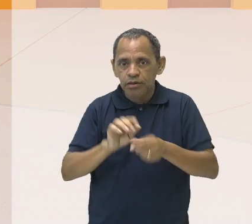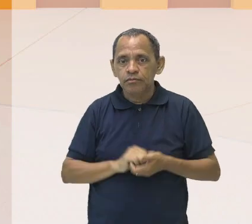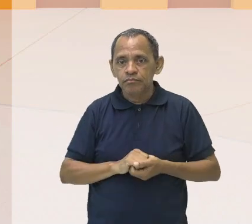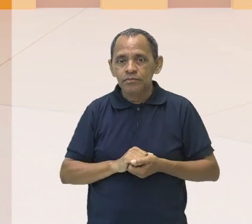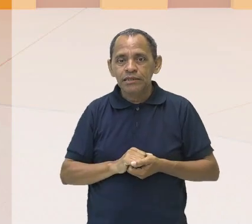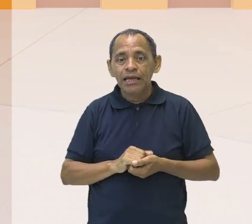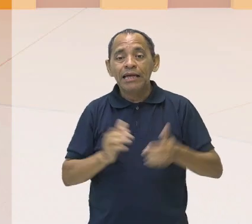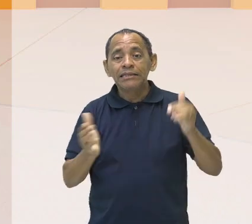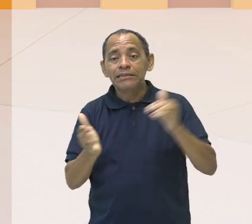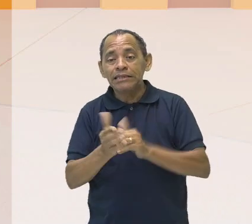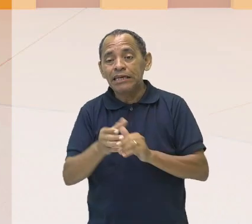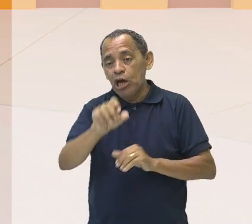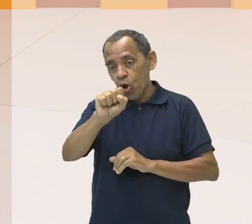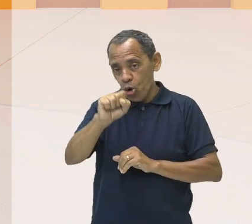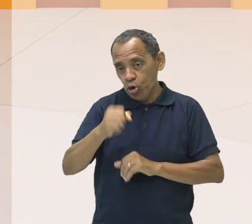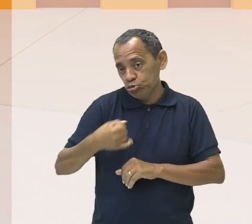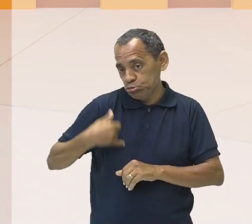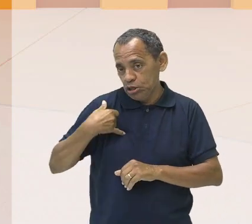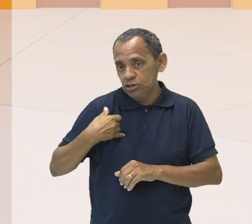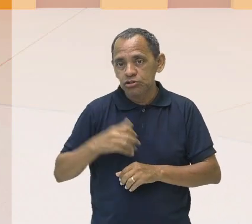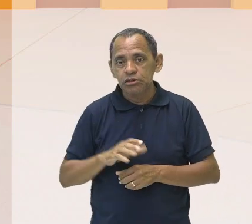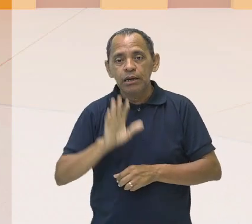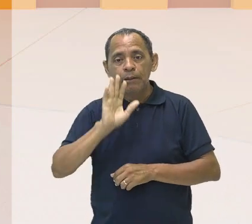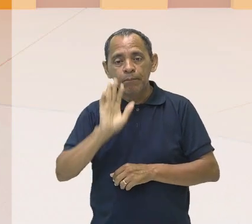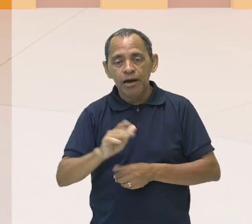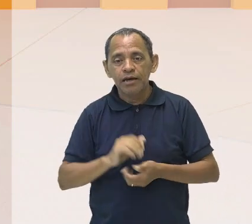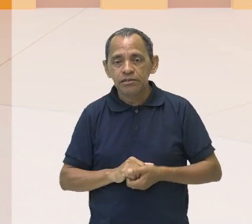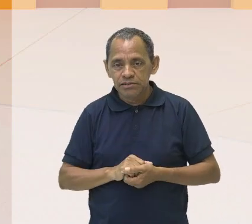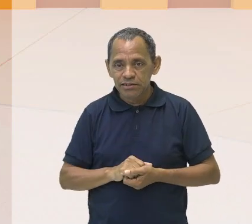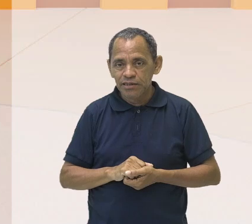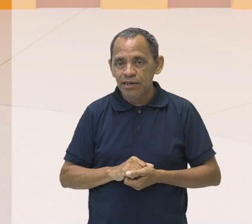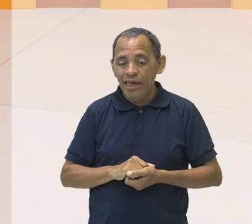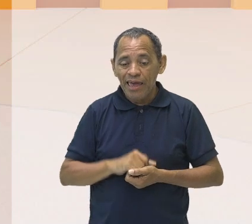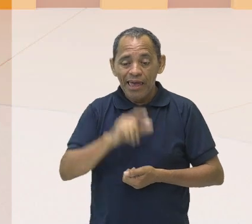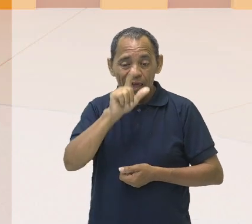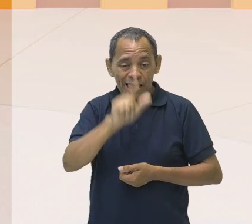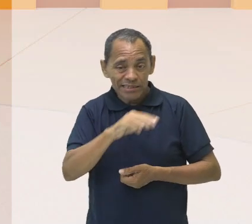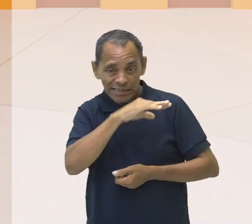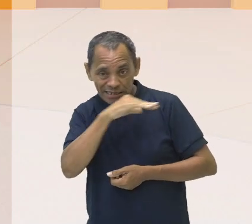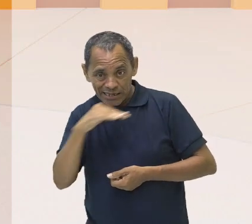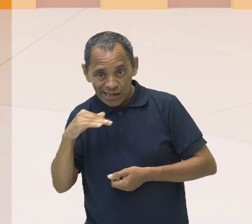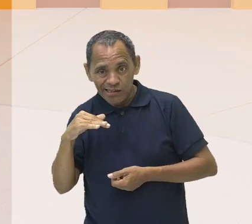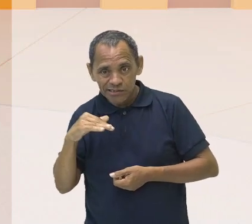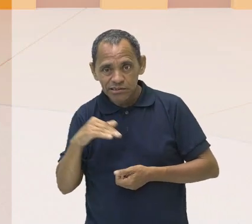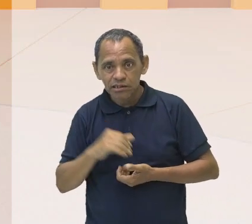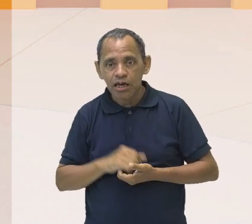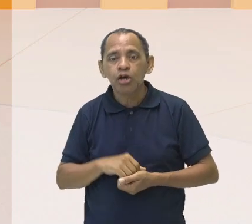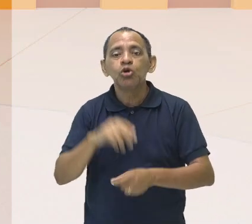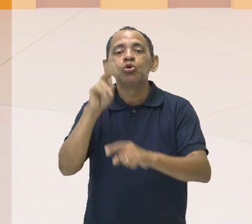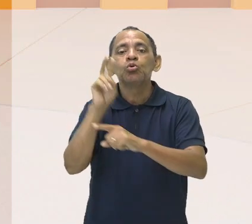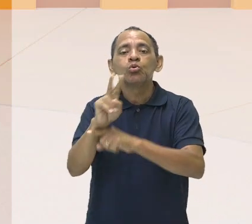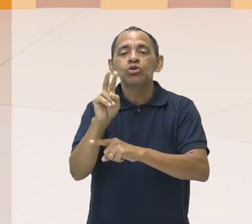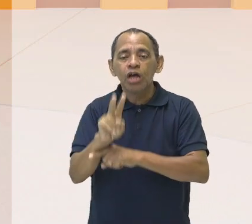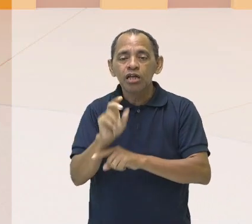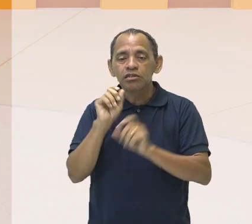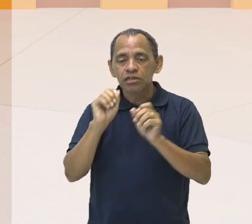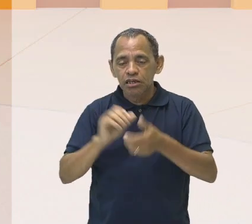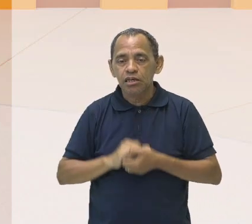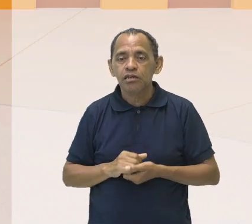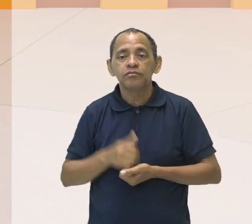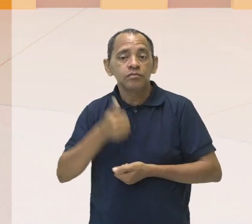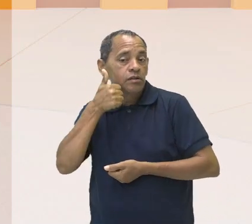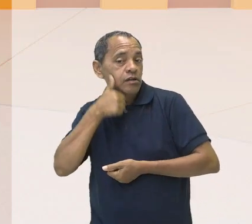os 8 anos. Porém, contudo, todavia, essa criança, né, ficaria sob os cuidados do senhor da sua